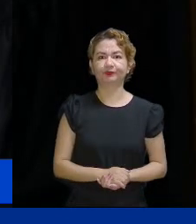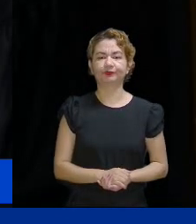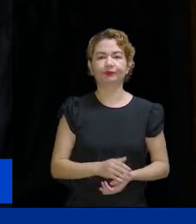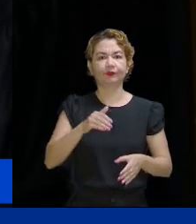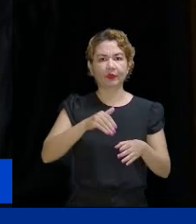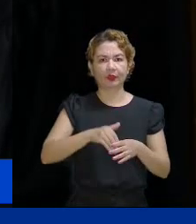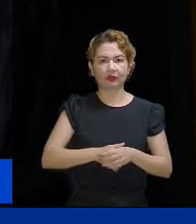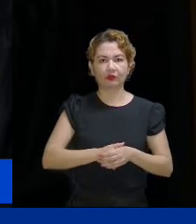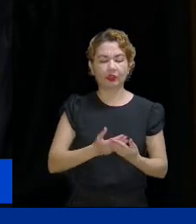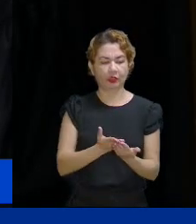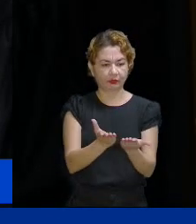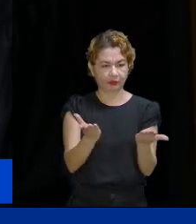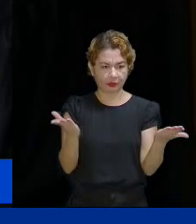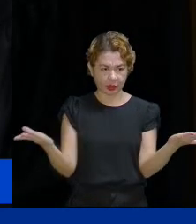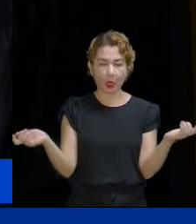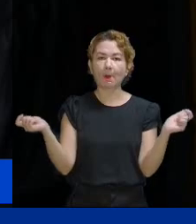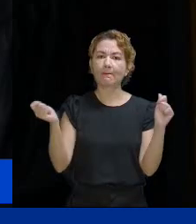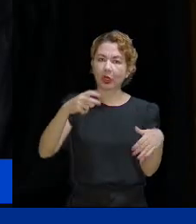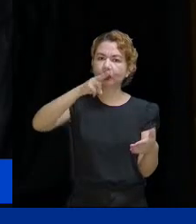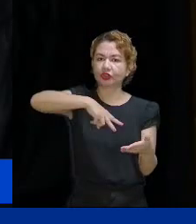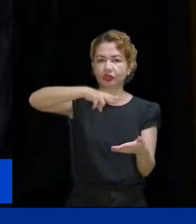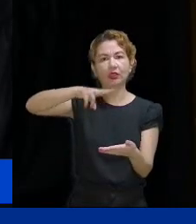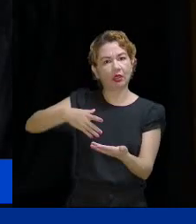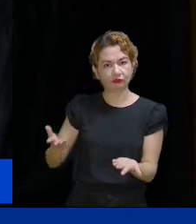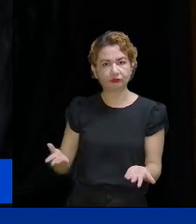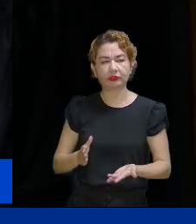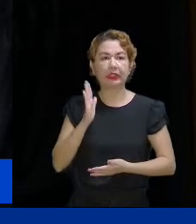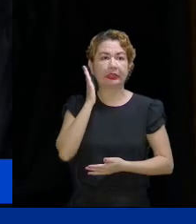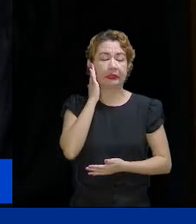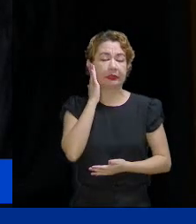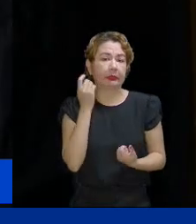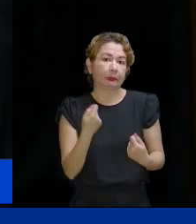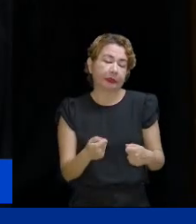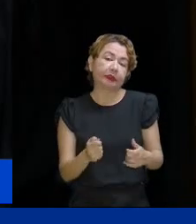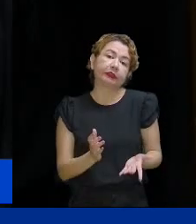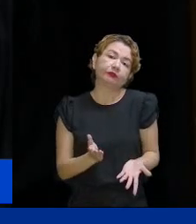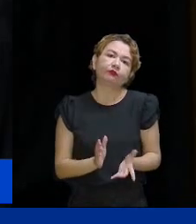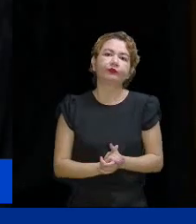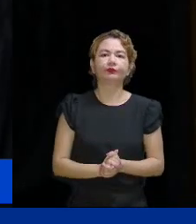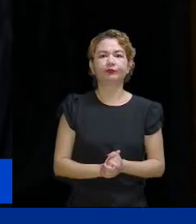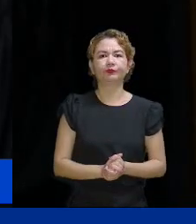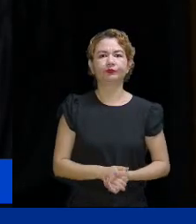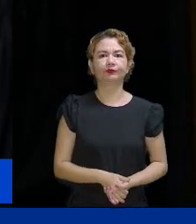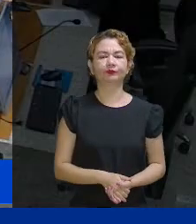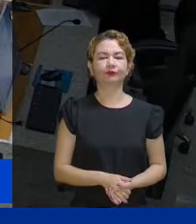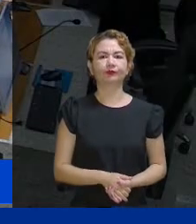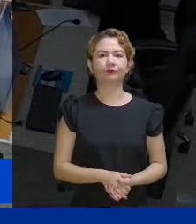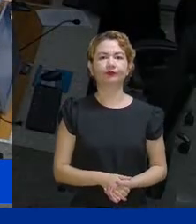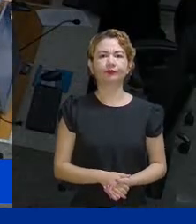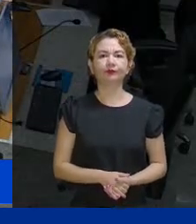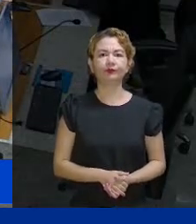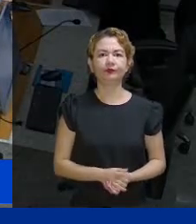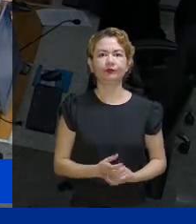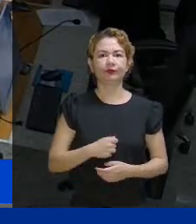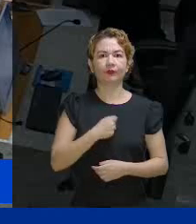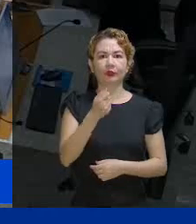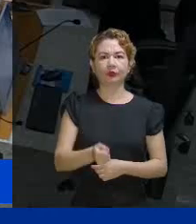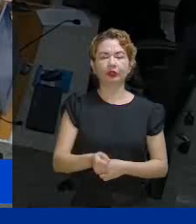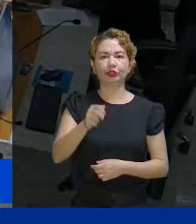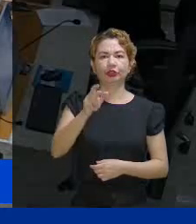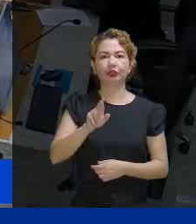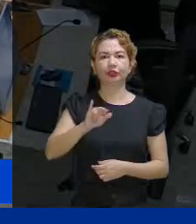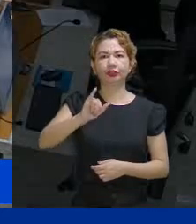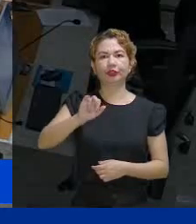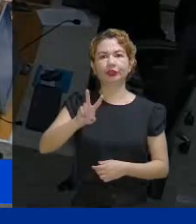voto está disponibilizado para Vossas Excelências, se entenderem necessário, eu leio. Juiz Rivaldo